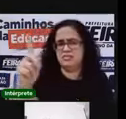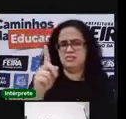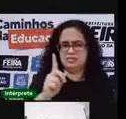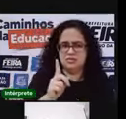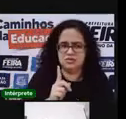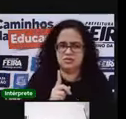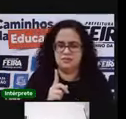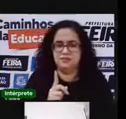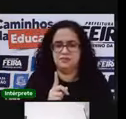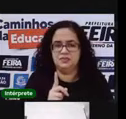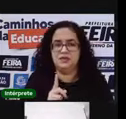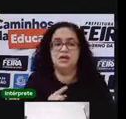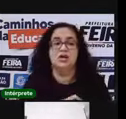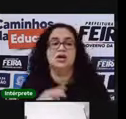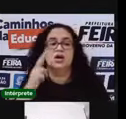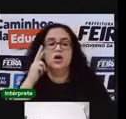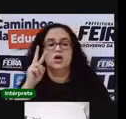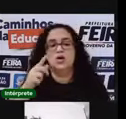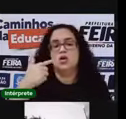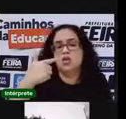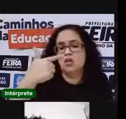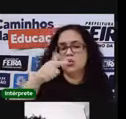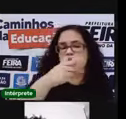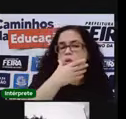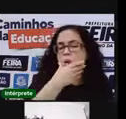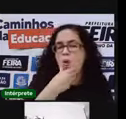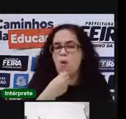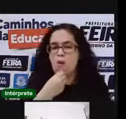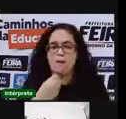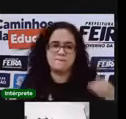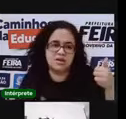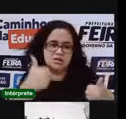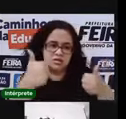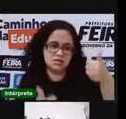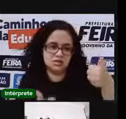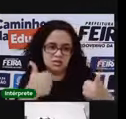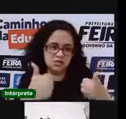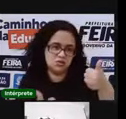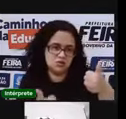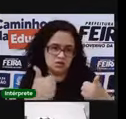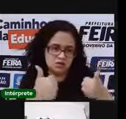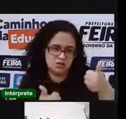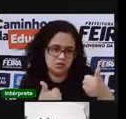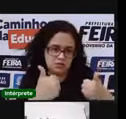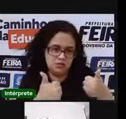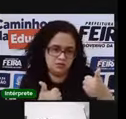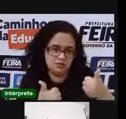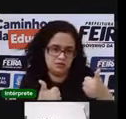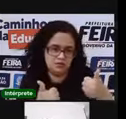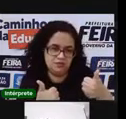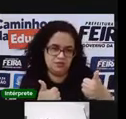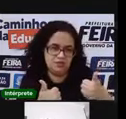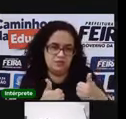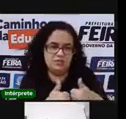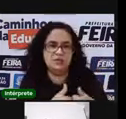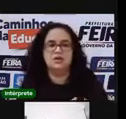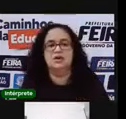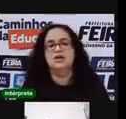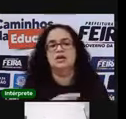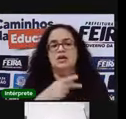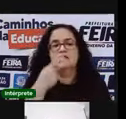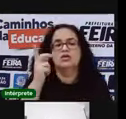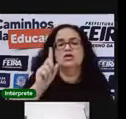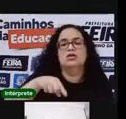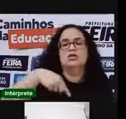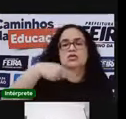né? Olha um outro homem do carro, passou. A gente não diz o outro, quando a